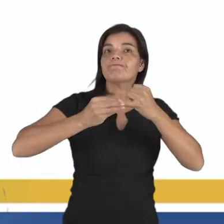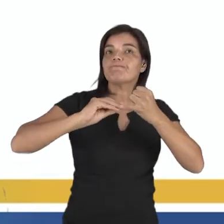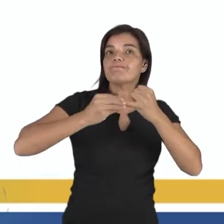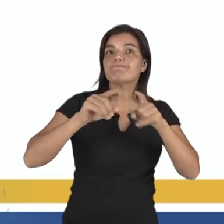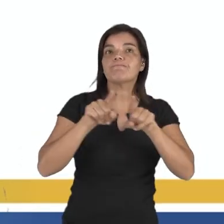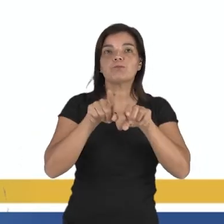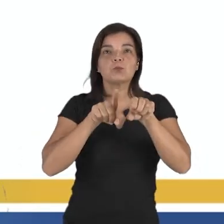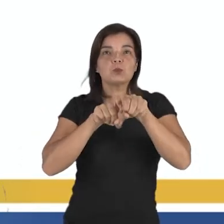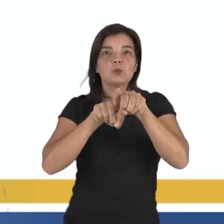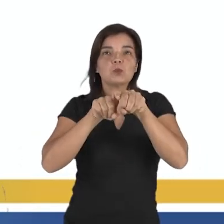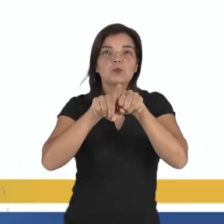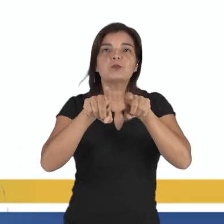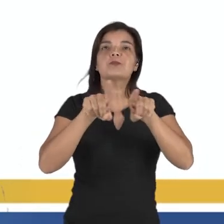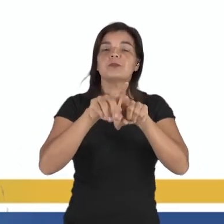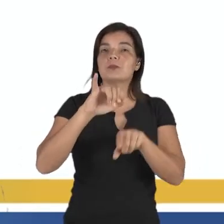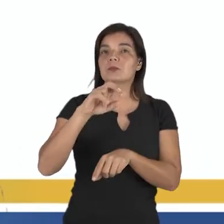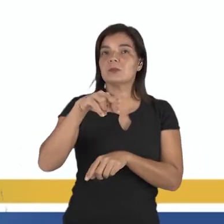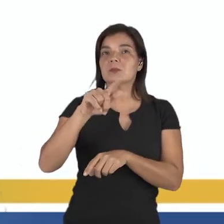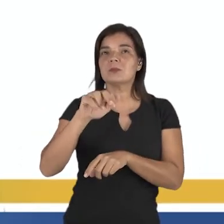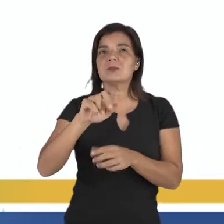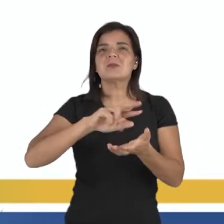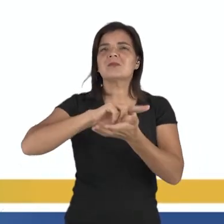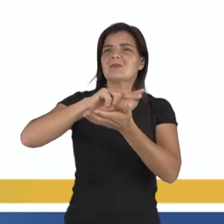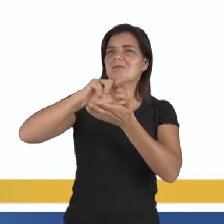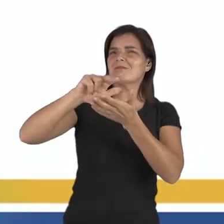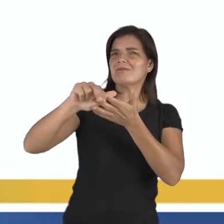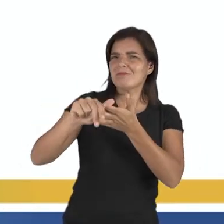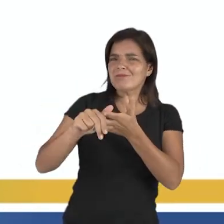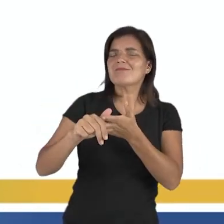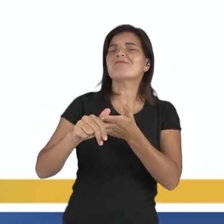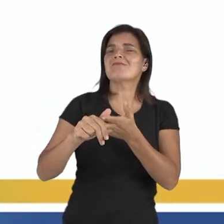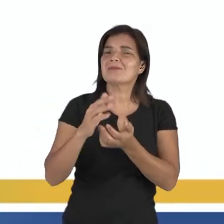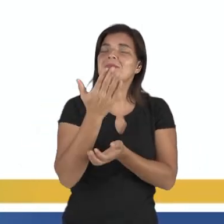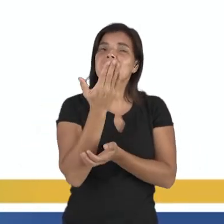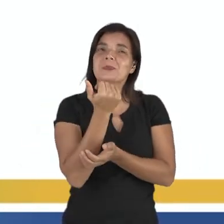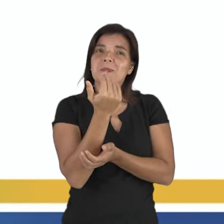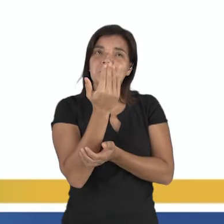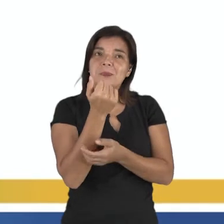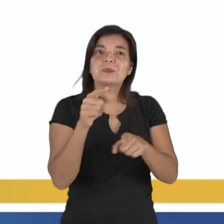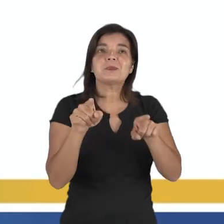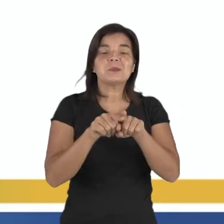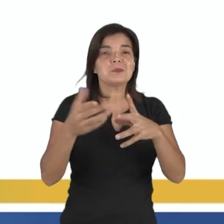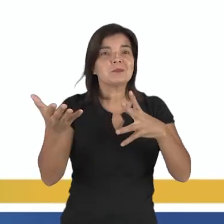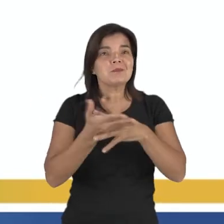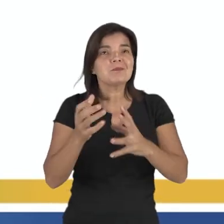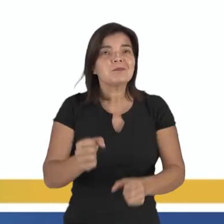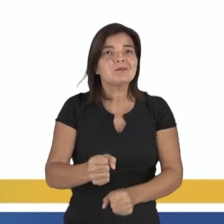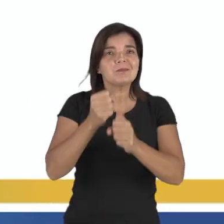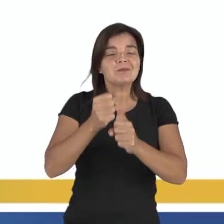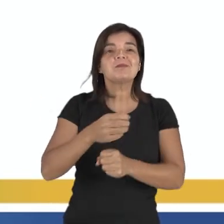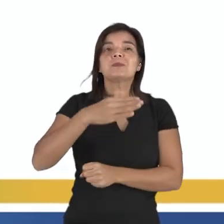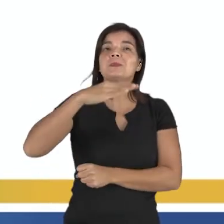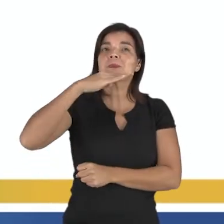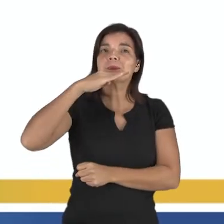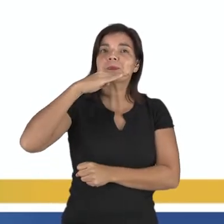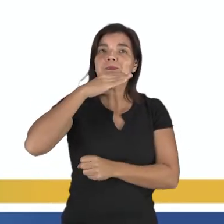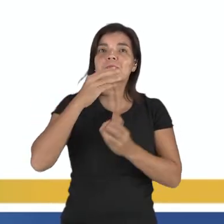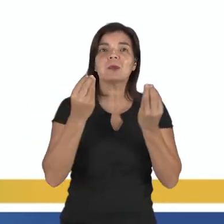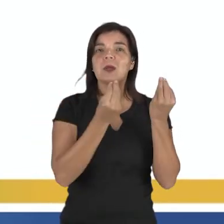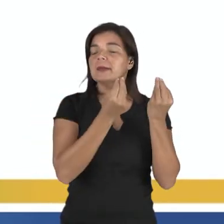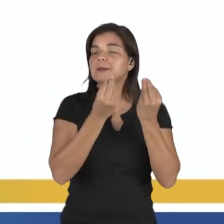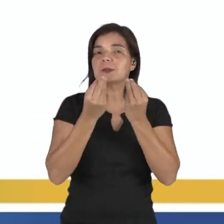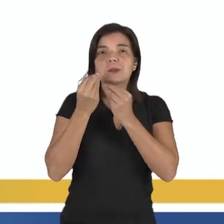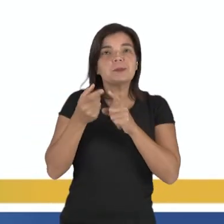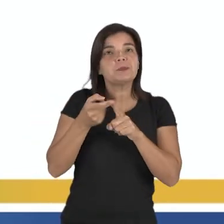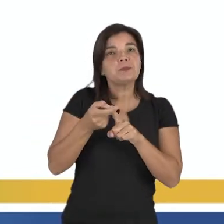goiaba, graviola, ingá, inhame, jaca, laranja, limão, macaxeira, mamão, manga, melancia,